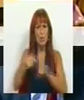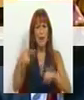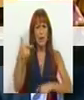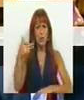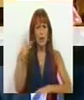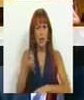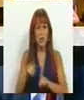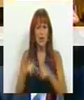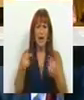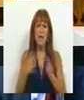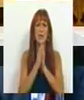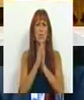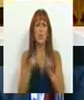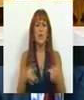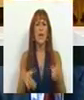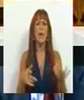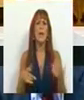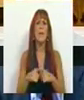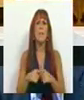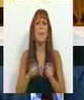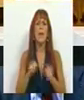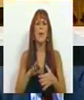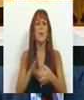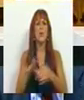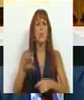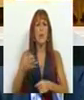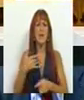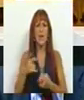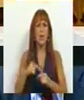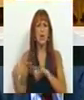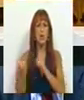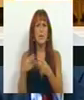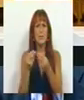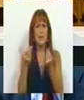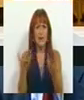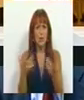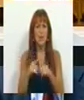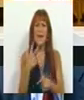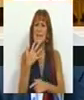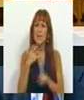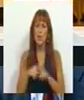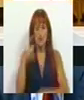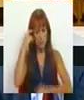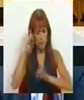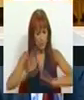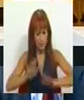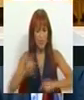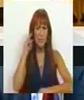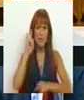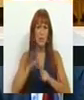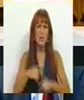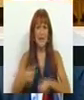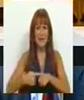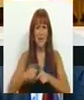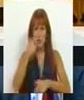Tejo. Fazemos aqui um apelo e demonstramos a disponibilidade do PSD para discutir esta matéria com rigor, com ponderação e, sobretudo,